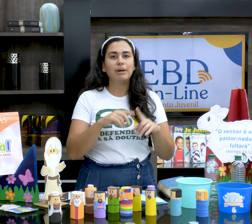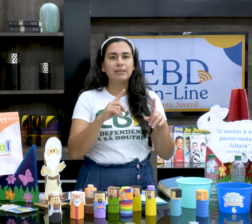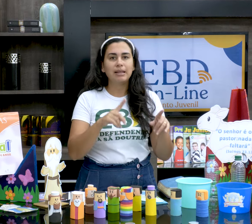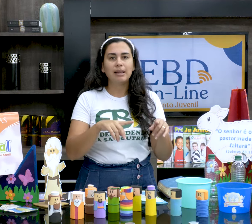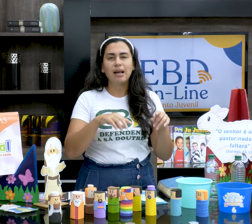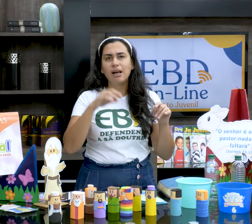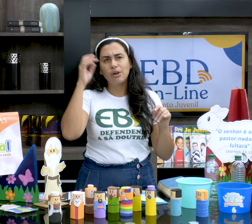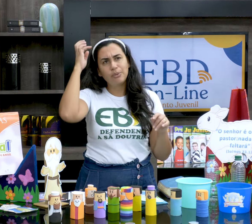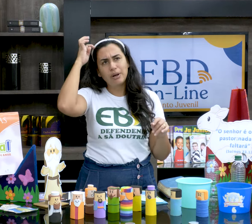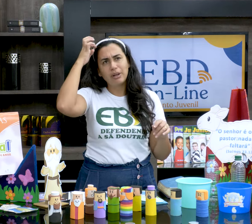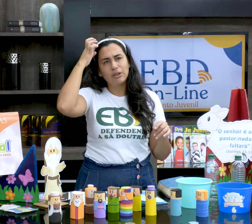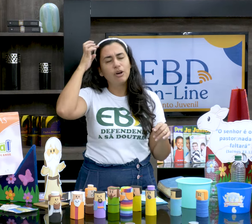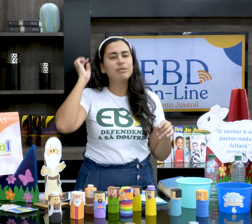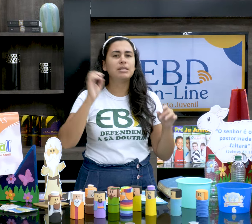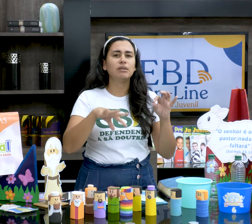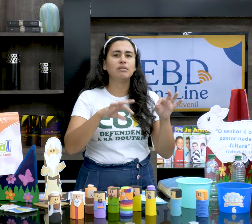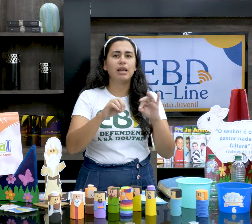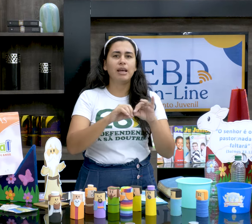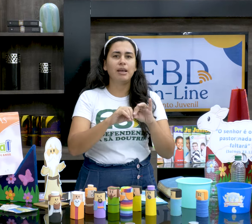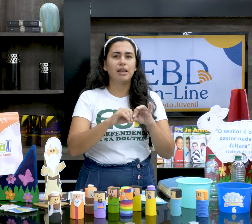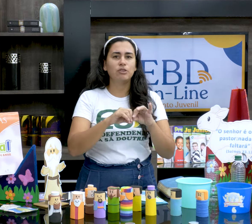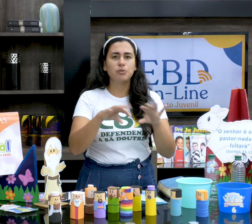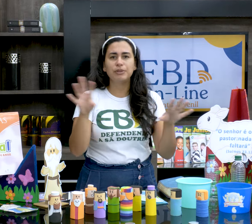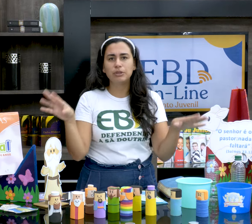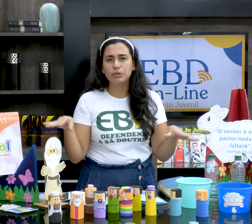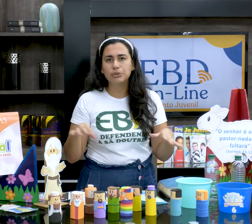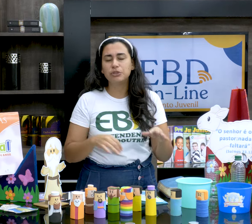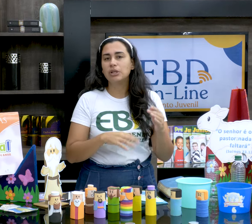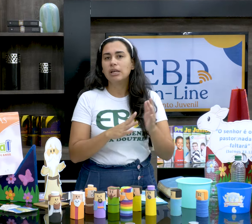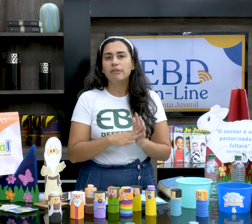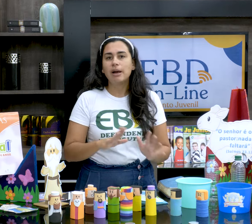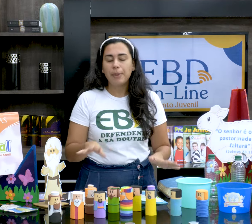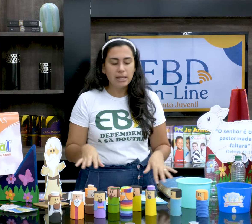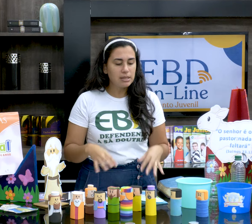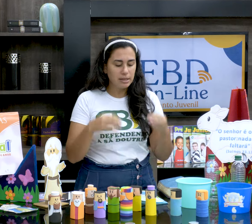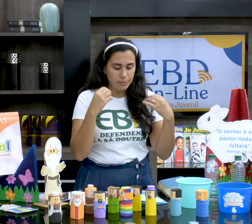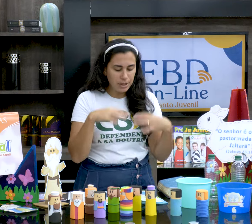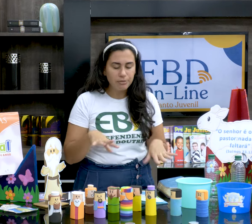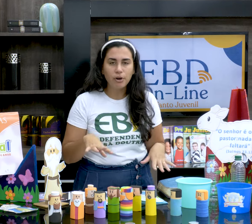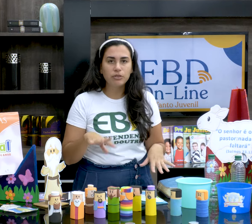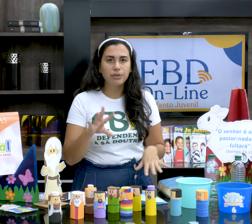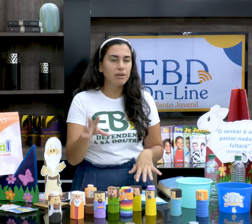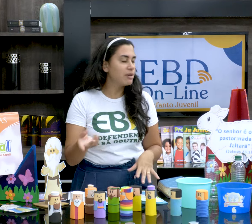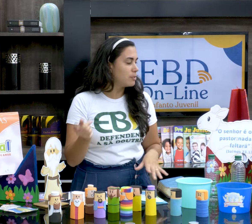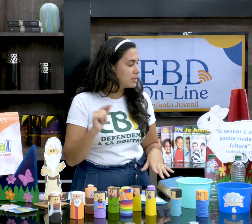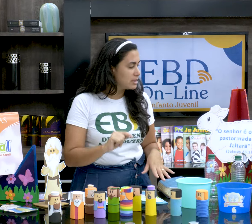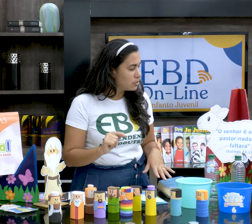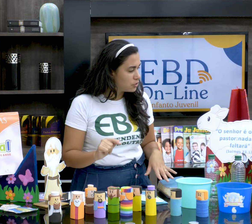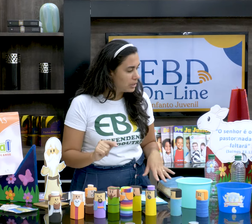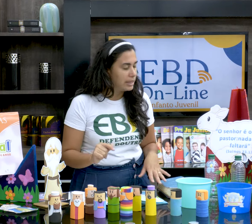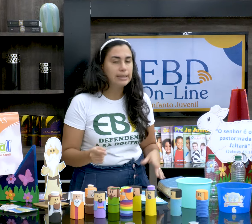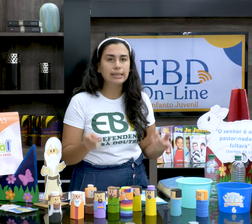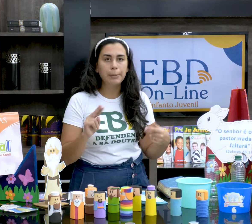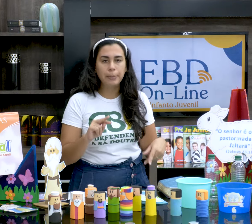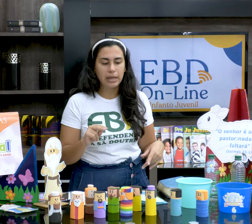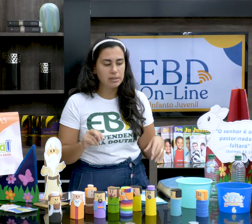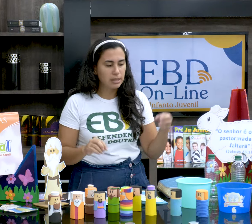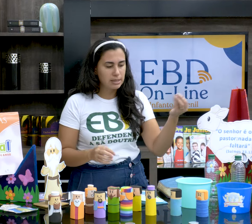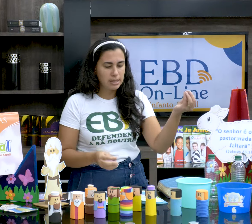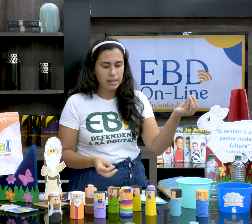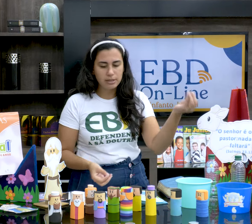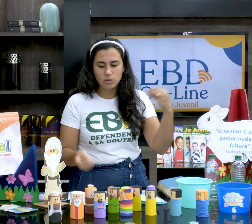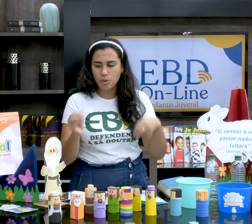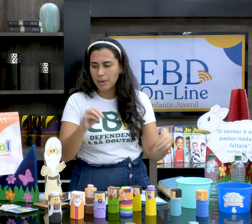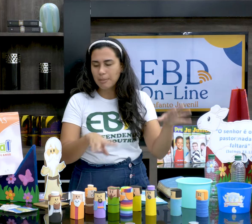Ou então, maternal, aula 9, 2022. Vai aparecer, tem a minha foto e fica fácil para vocês assistirem também,